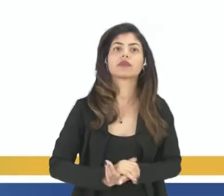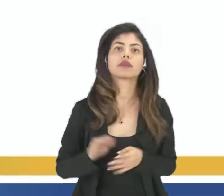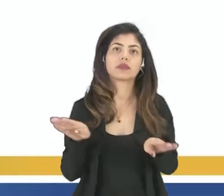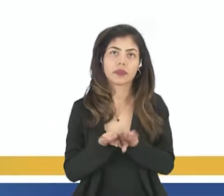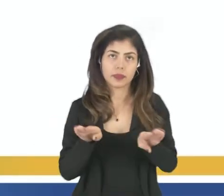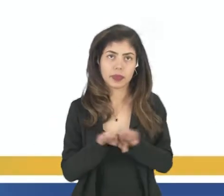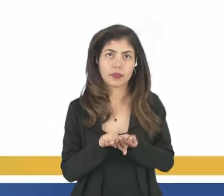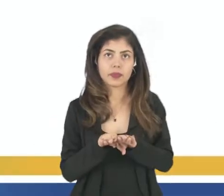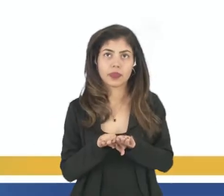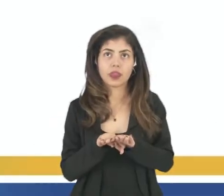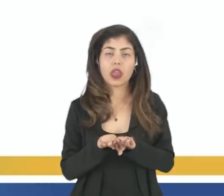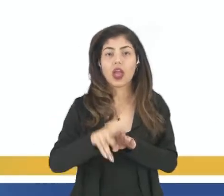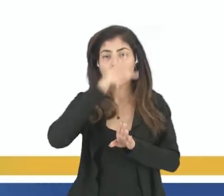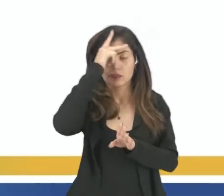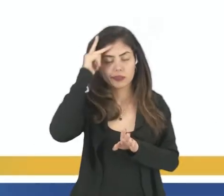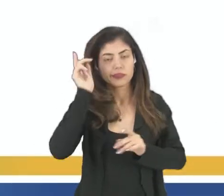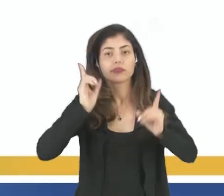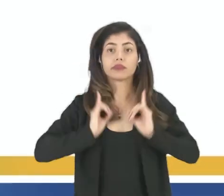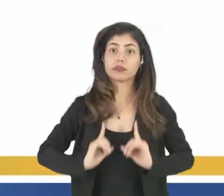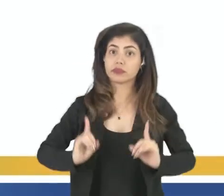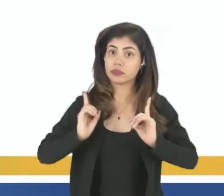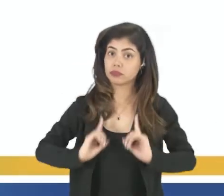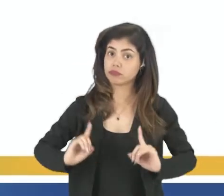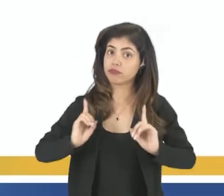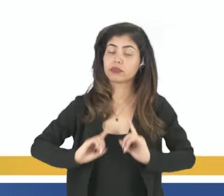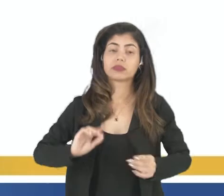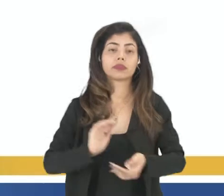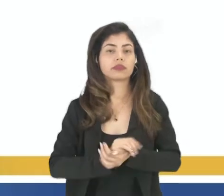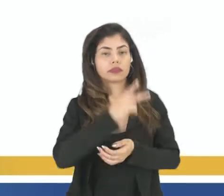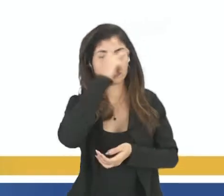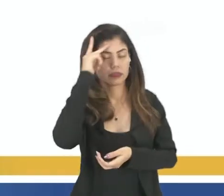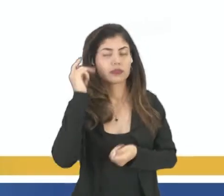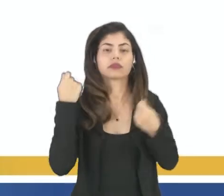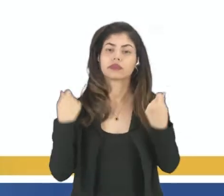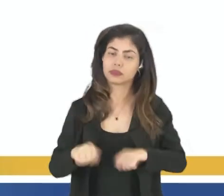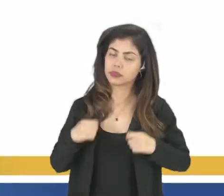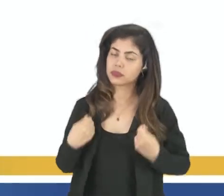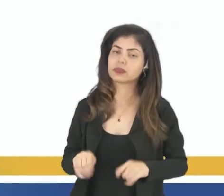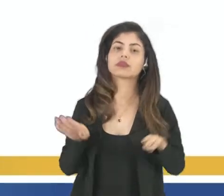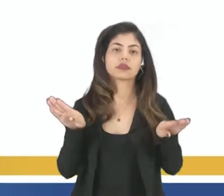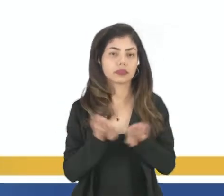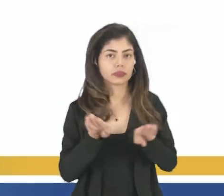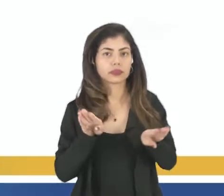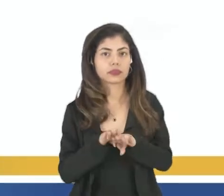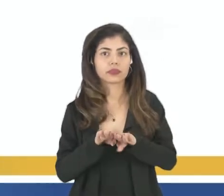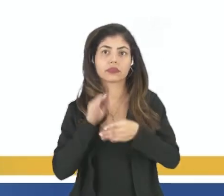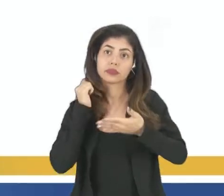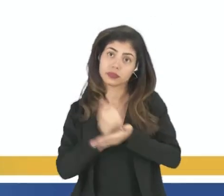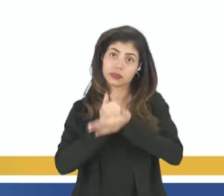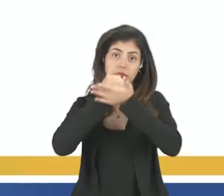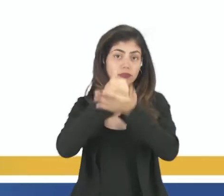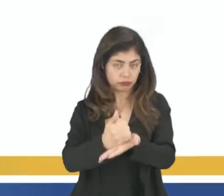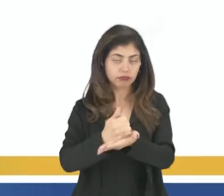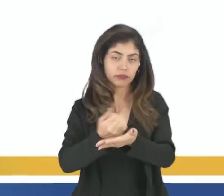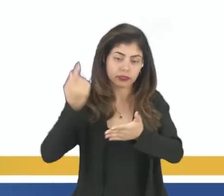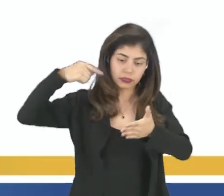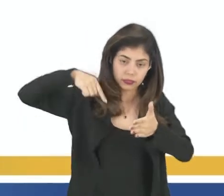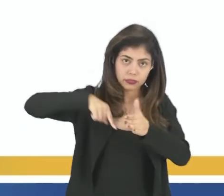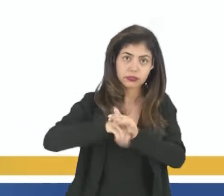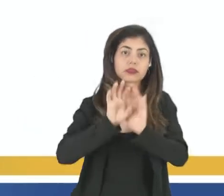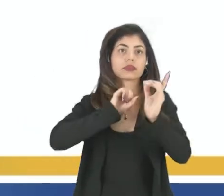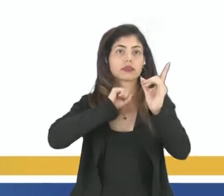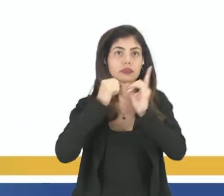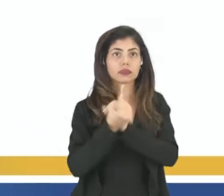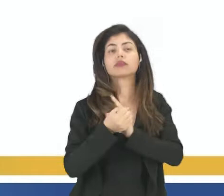né, físicos, não só físicos, né, são as pessoas que precisam também dessa inserção na sociedade.